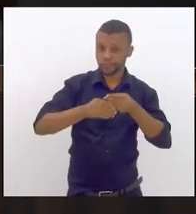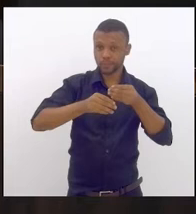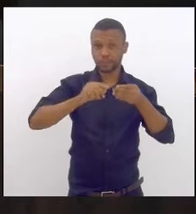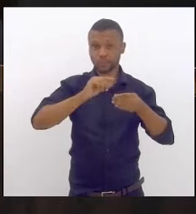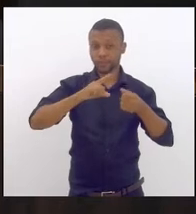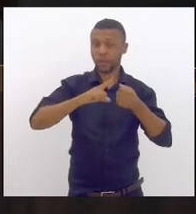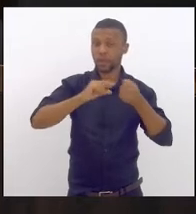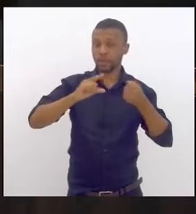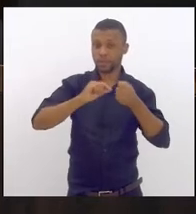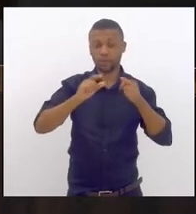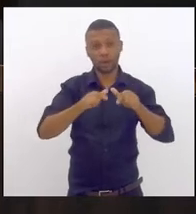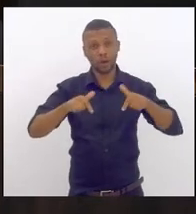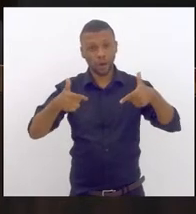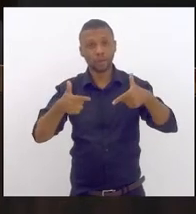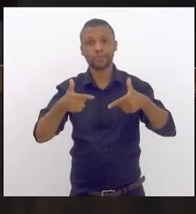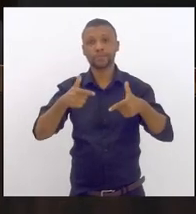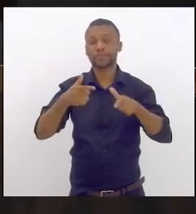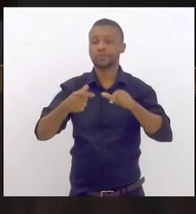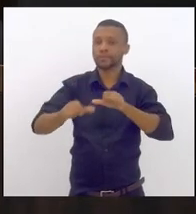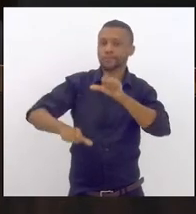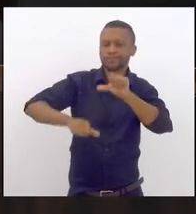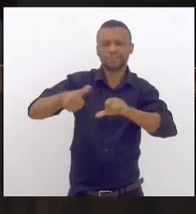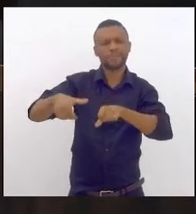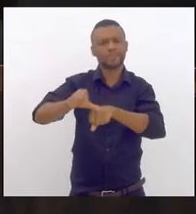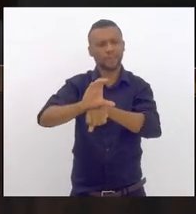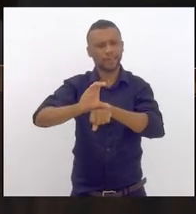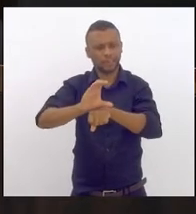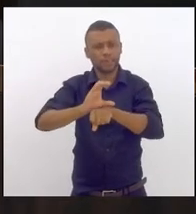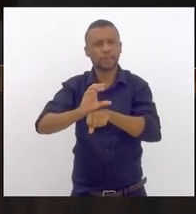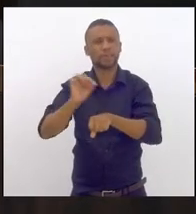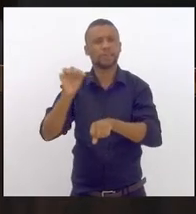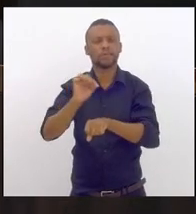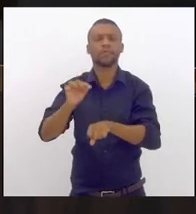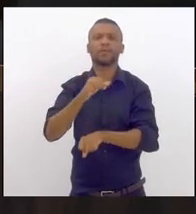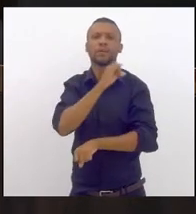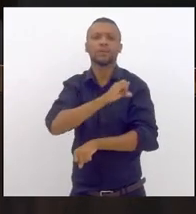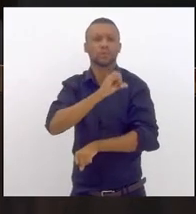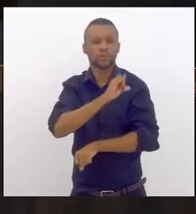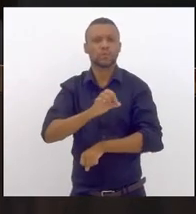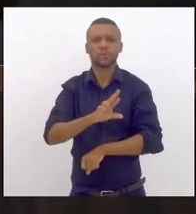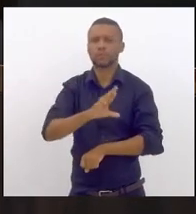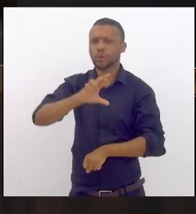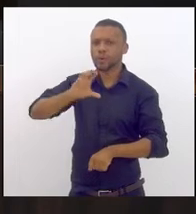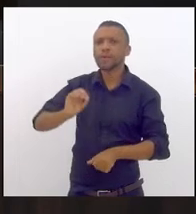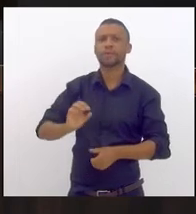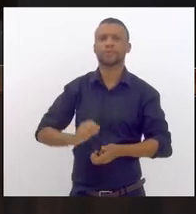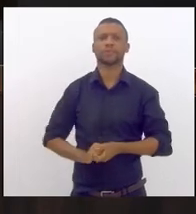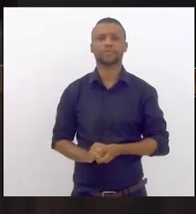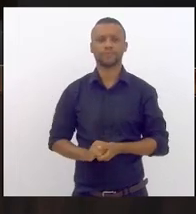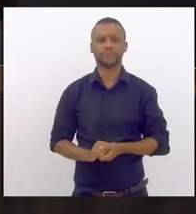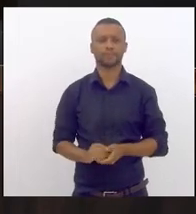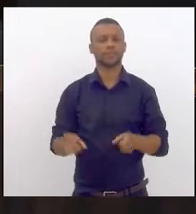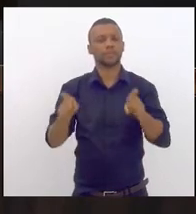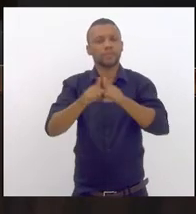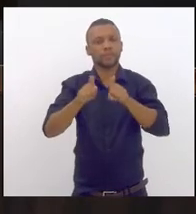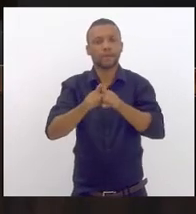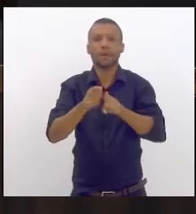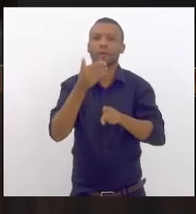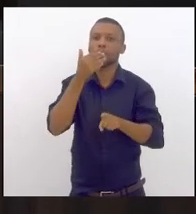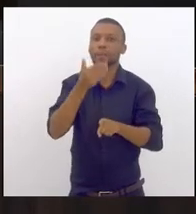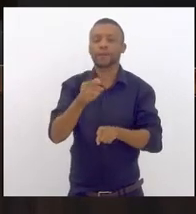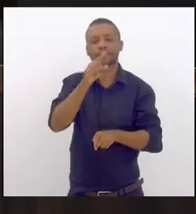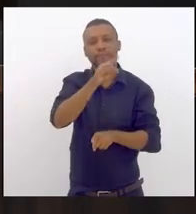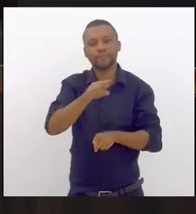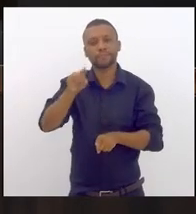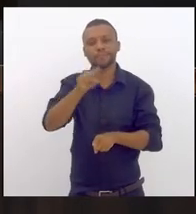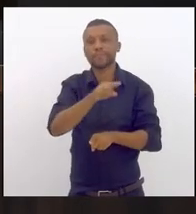disposição constitucional transitória das constituições do Estado do Rio de Janeiro. Também retirada de pauta por